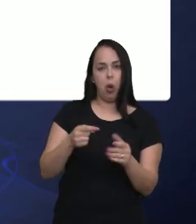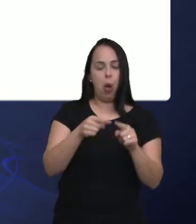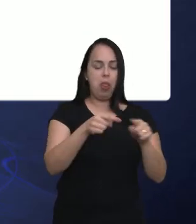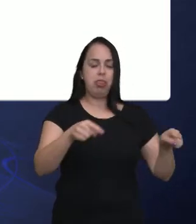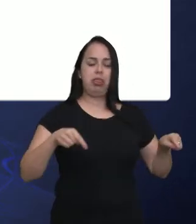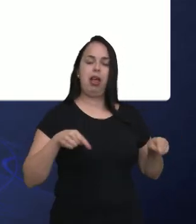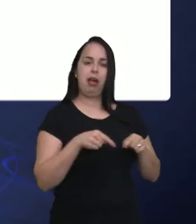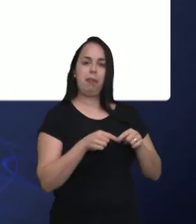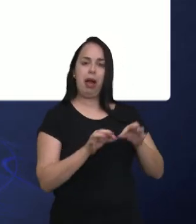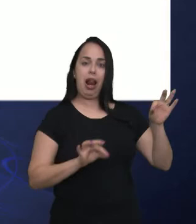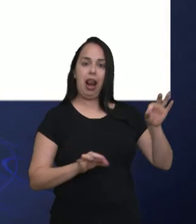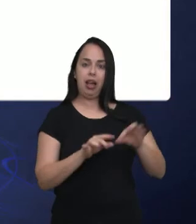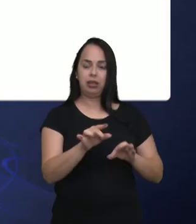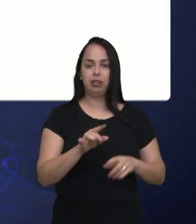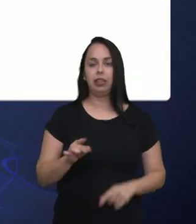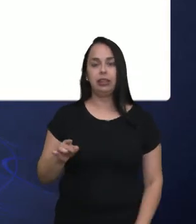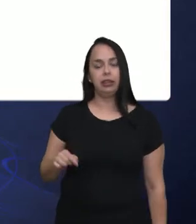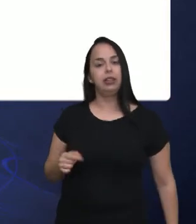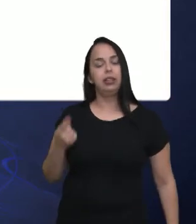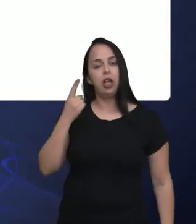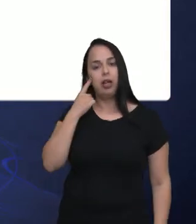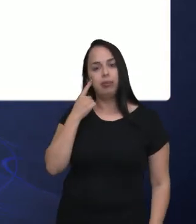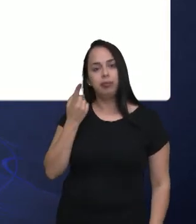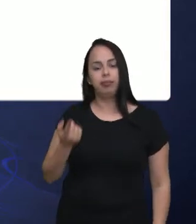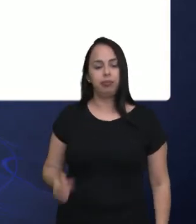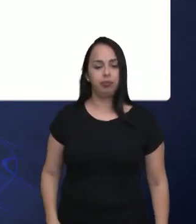apartamento lá do